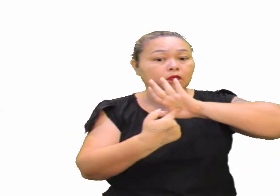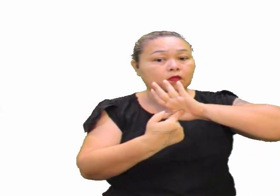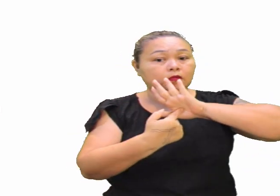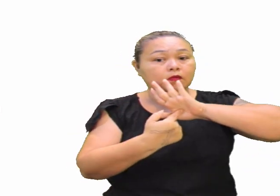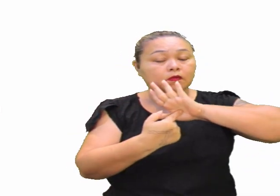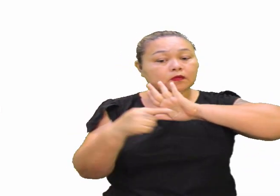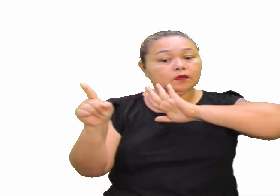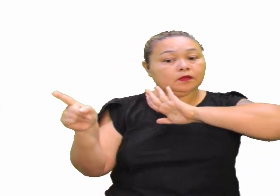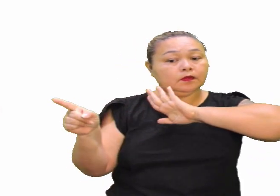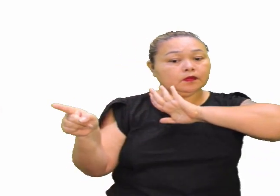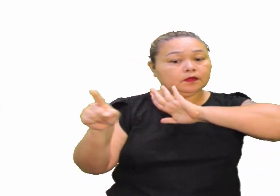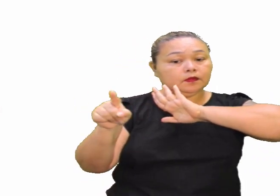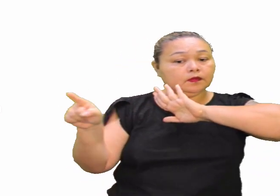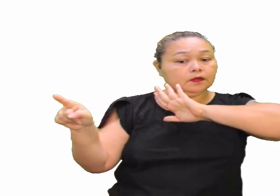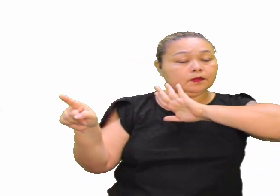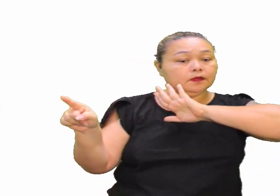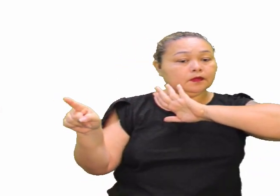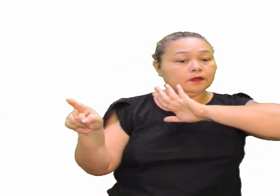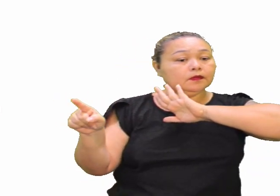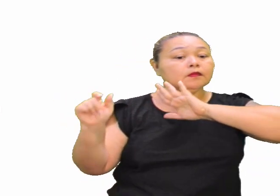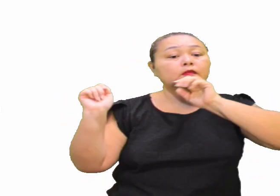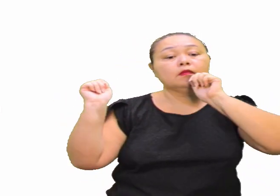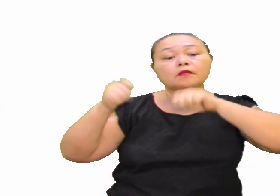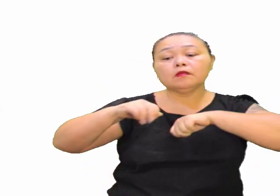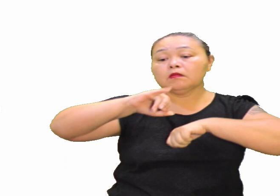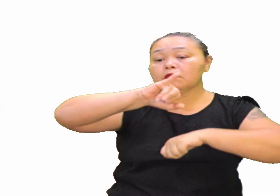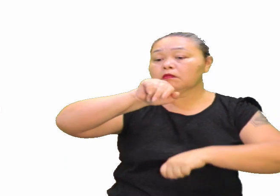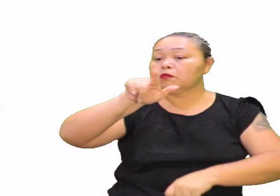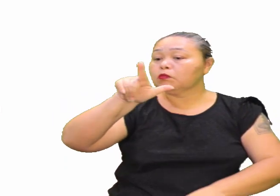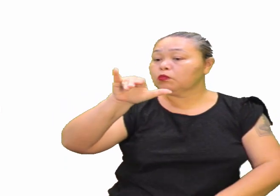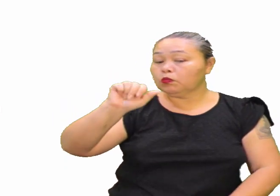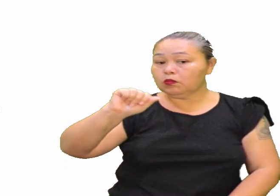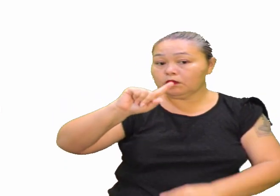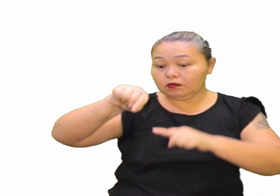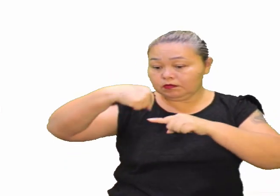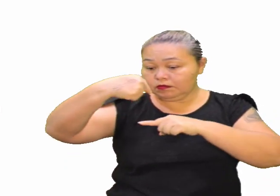processo pleiotrópico, tá bom?